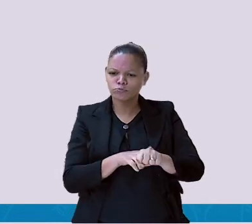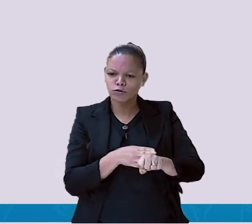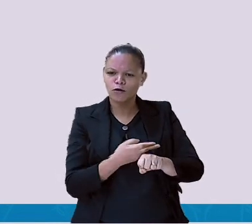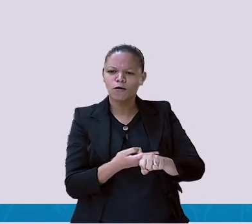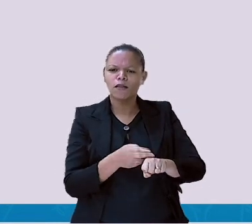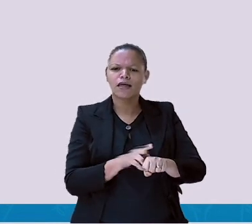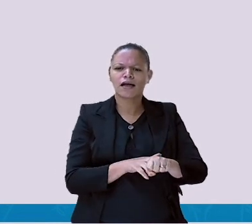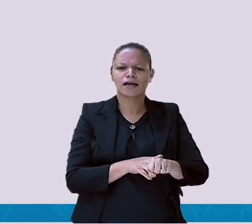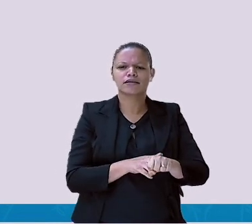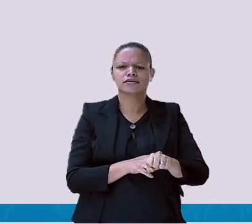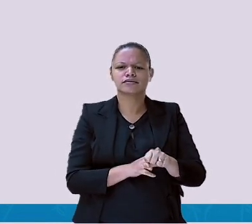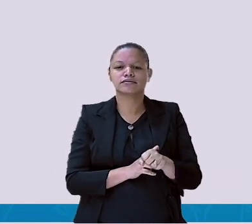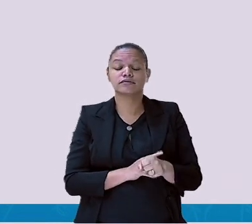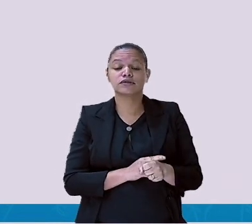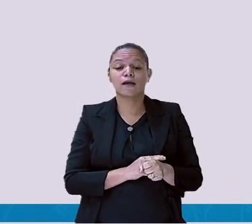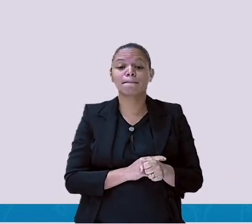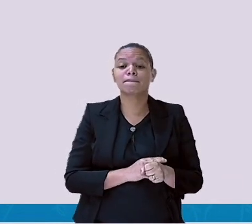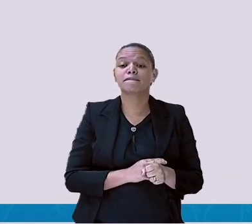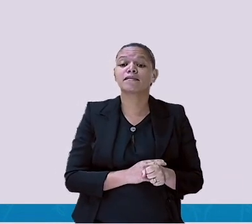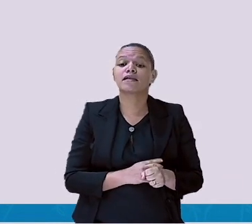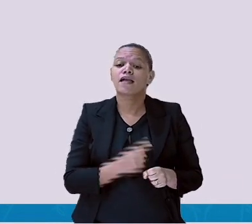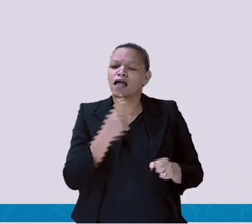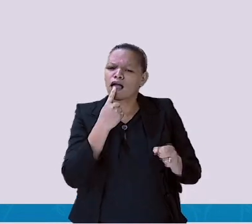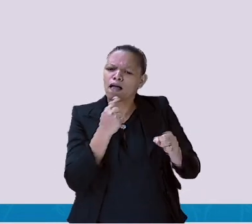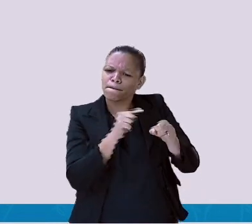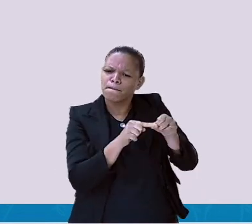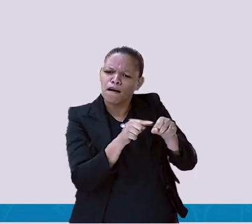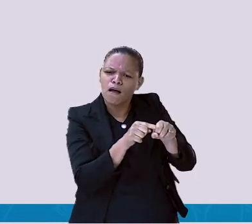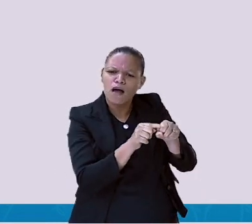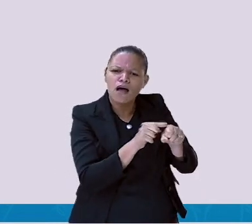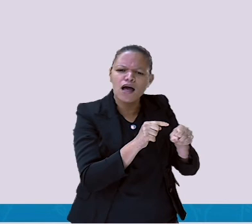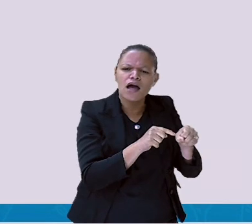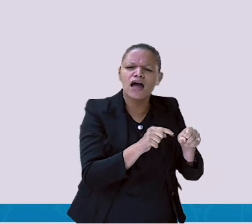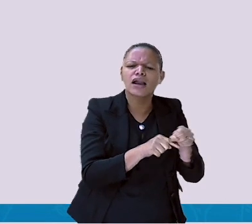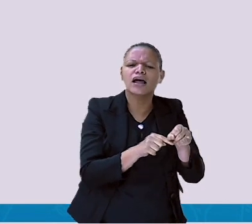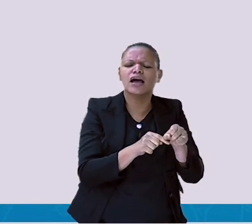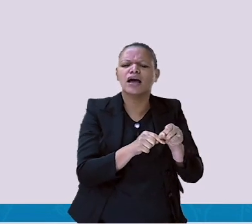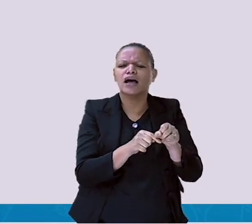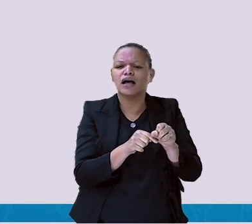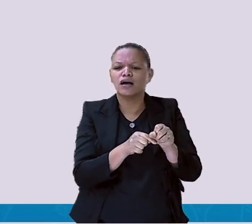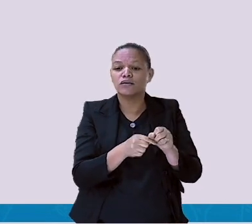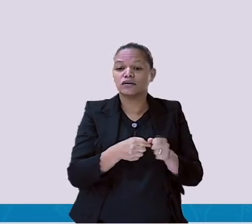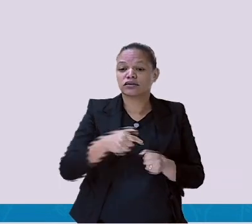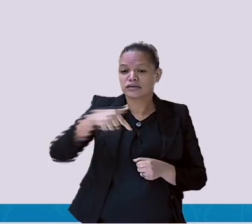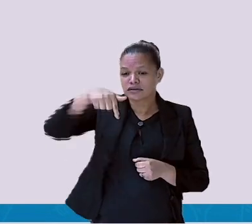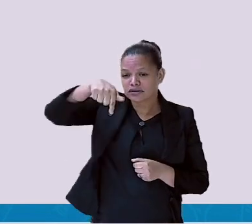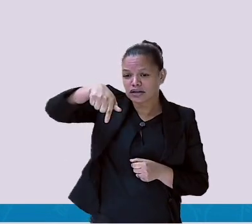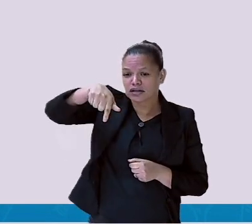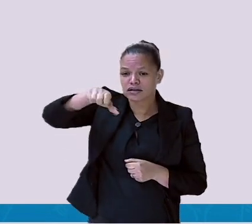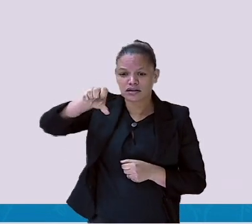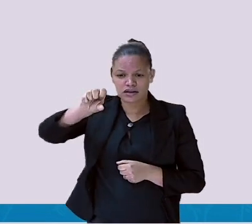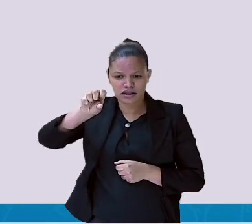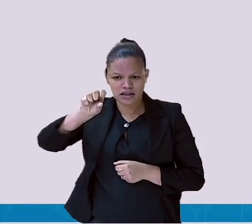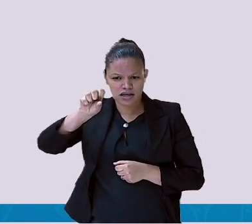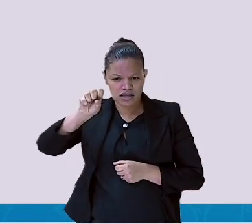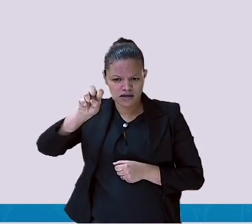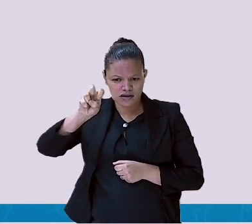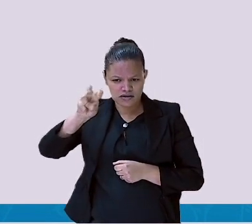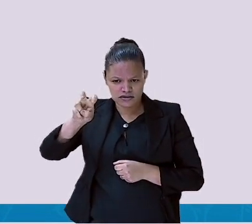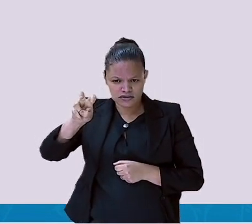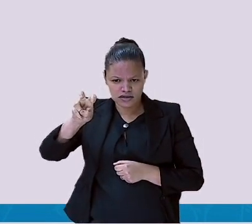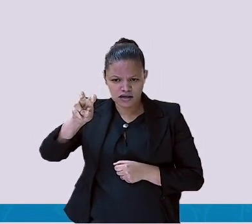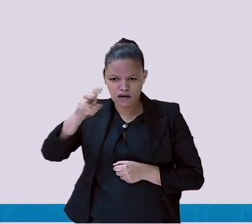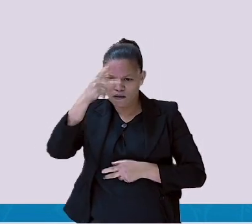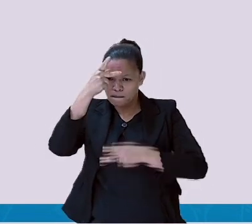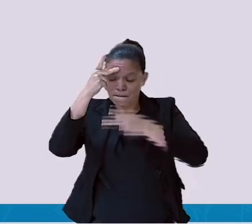Morango. 75 clientes preferem morango. Observe que nós colocamos na mesma linha o sorvete